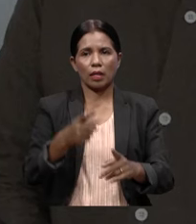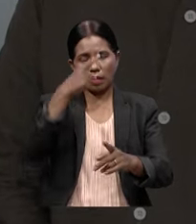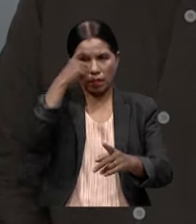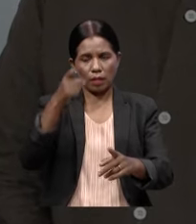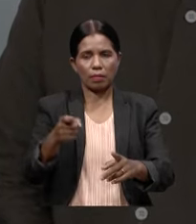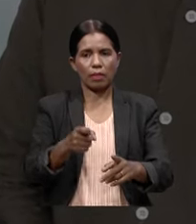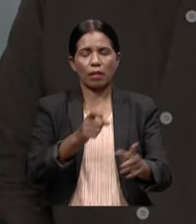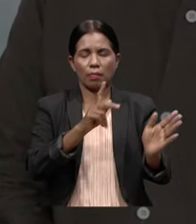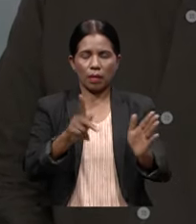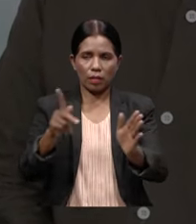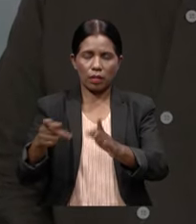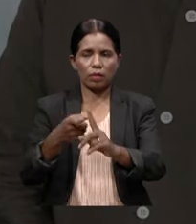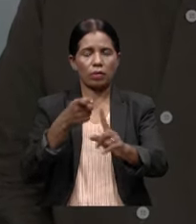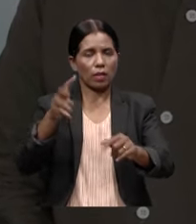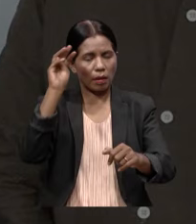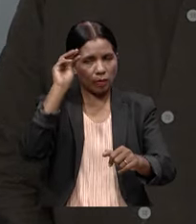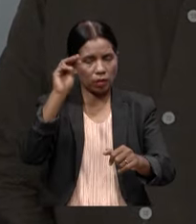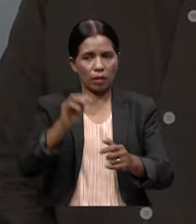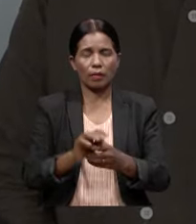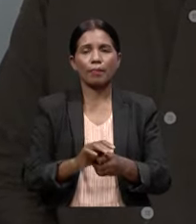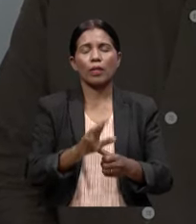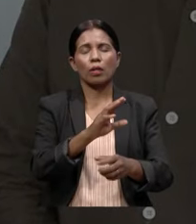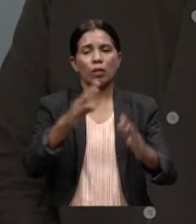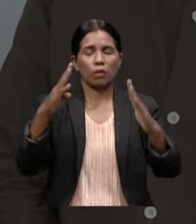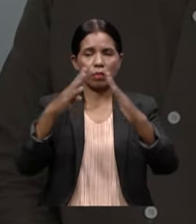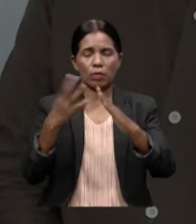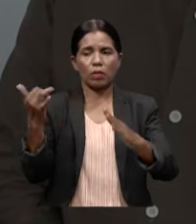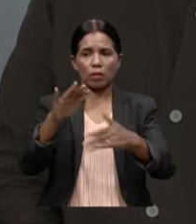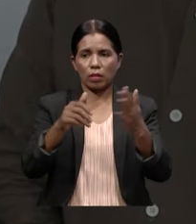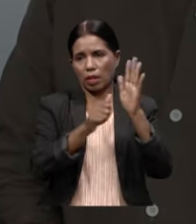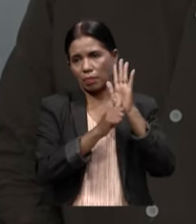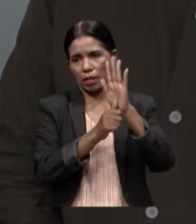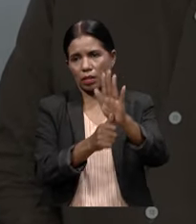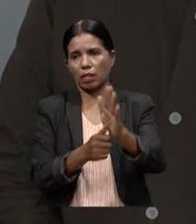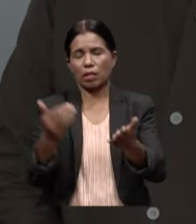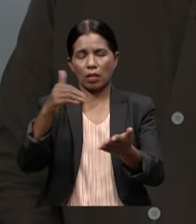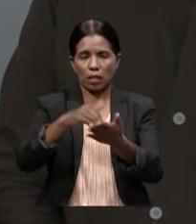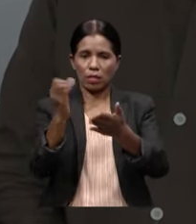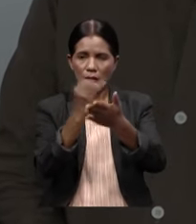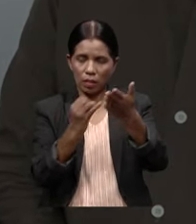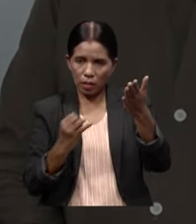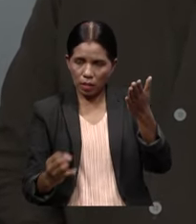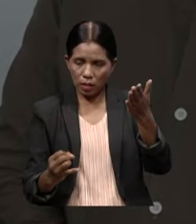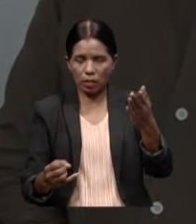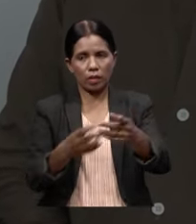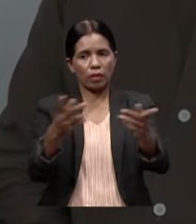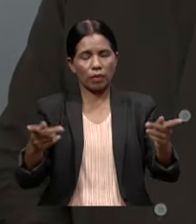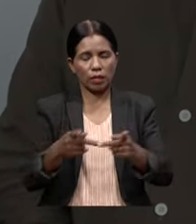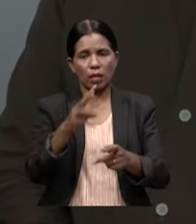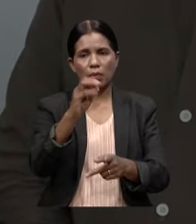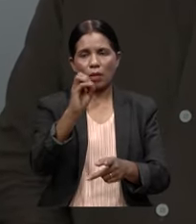master plan o si ministério uma sira ne tem que apresenta fila fala ninha desenho com ninha fata ne ba obras